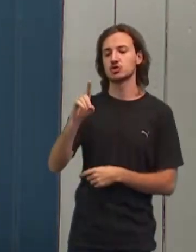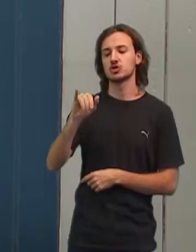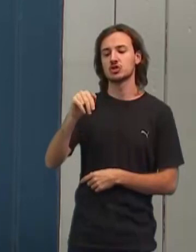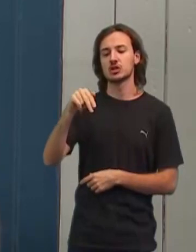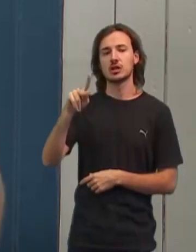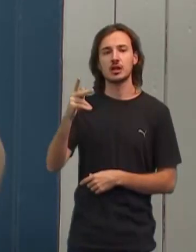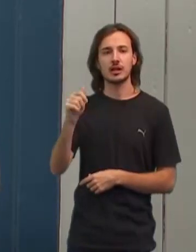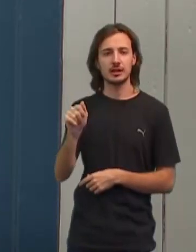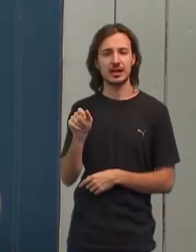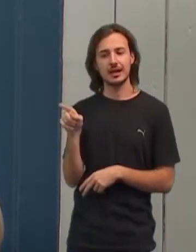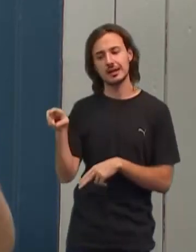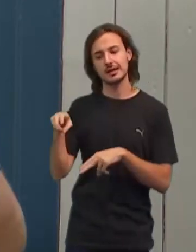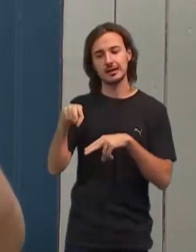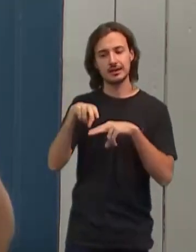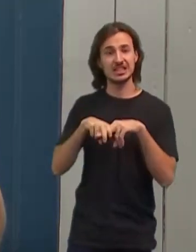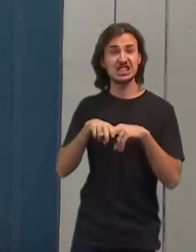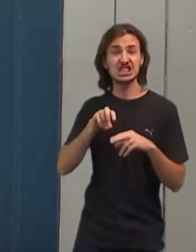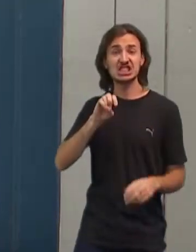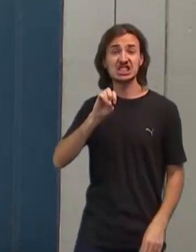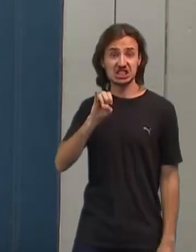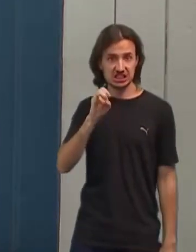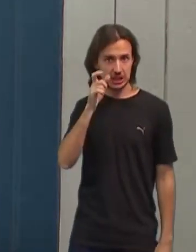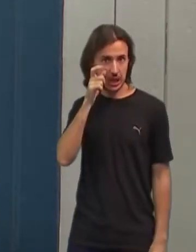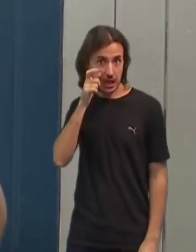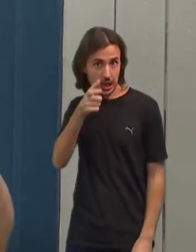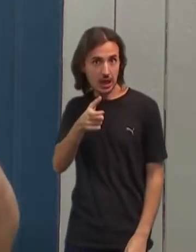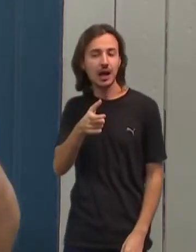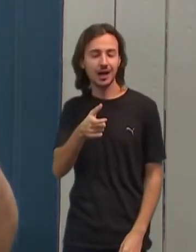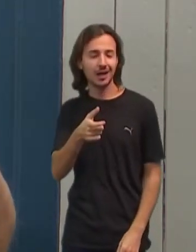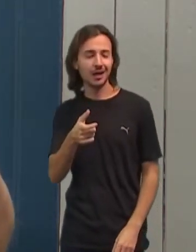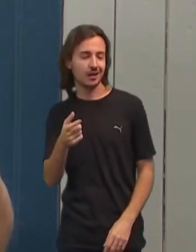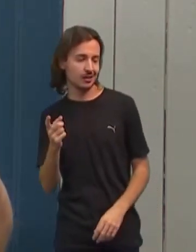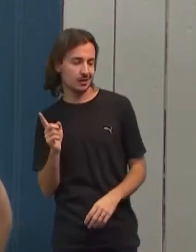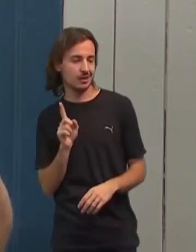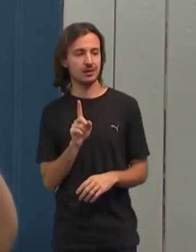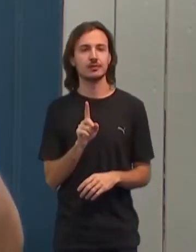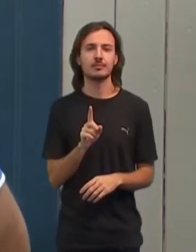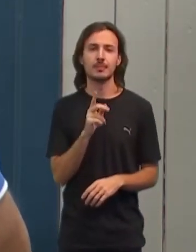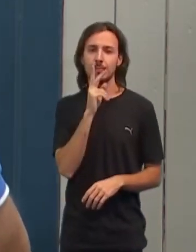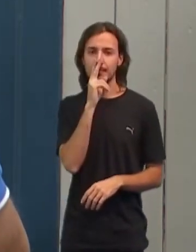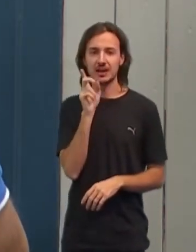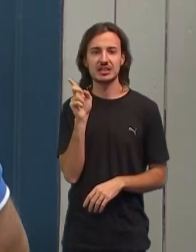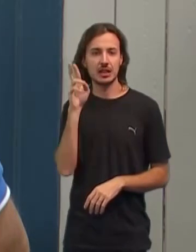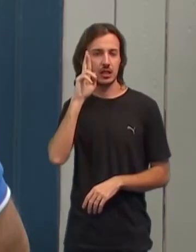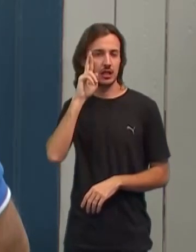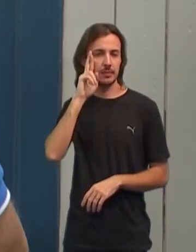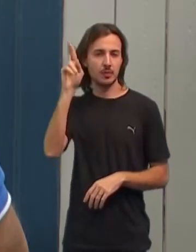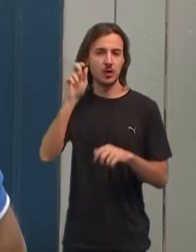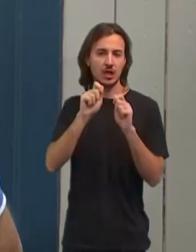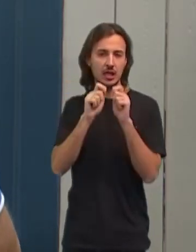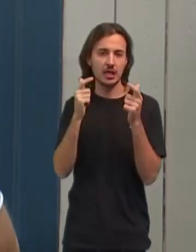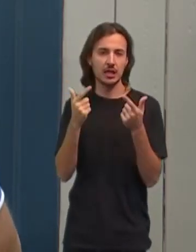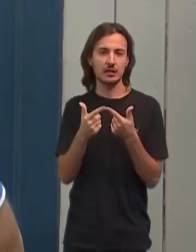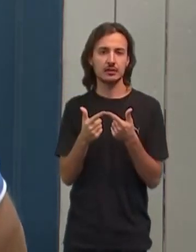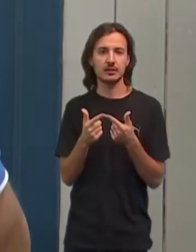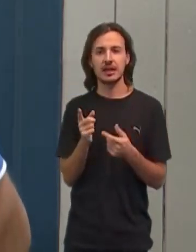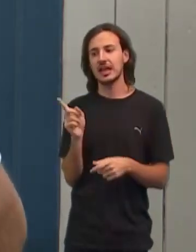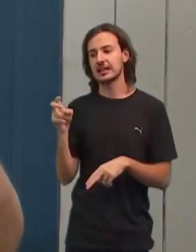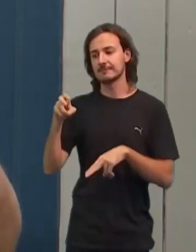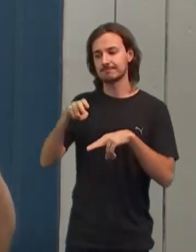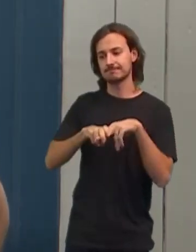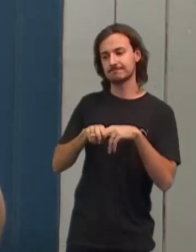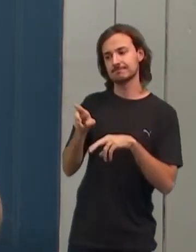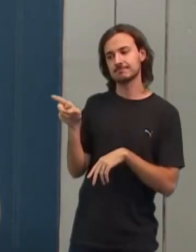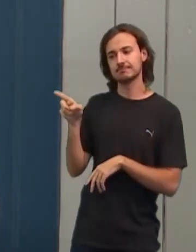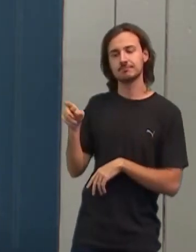mensagens de interesse do município. Parece que ela é dona da Casa Legislativa. Ela senta com a cadeira ali naquela porta,